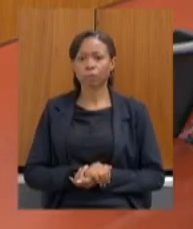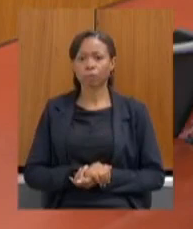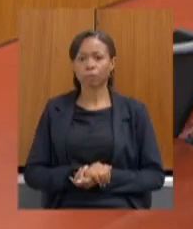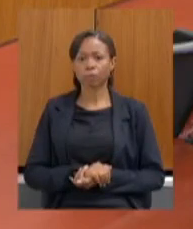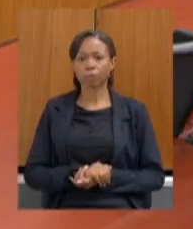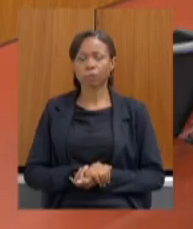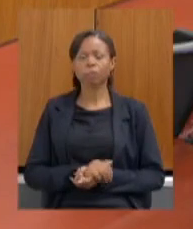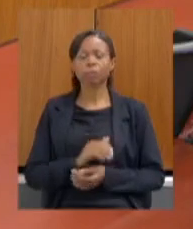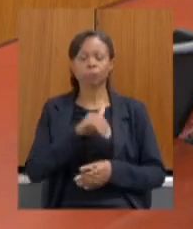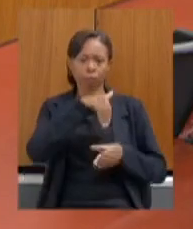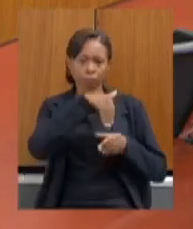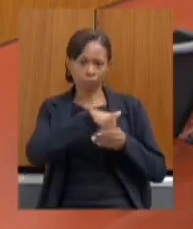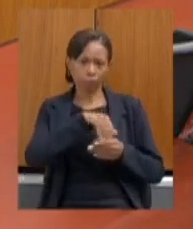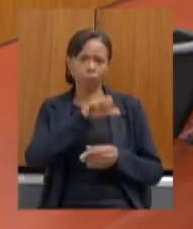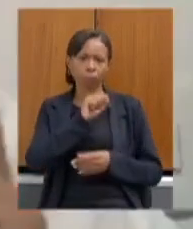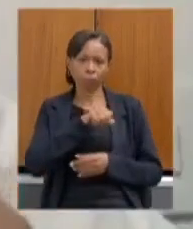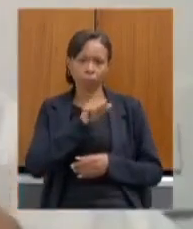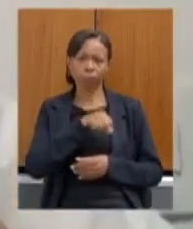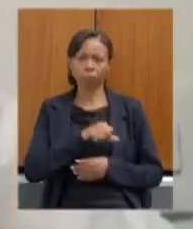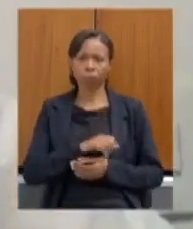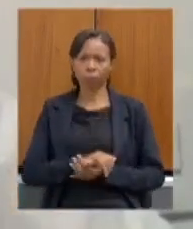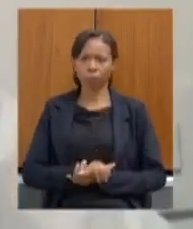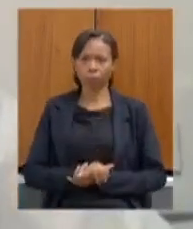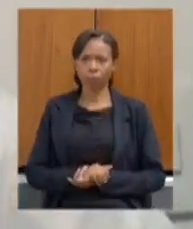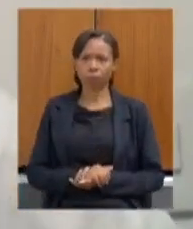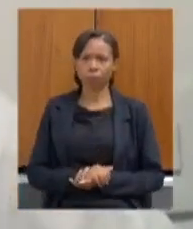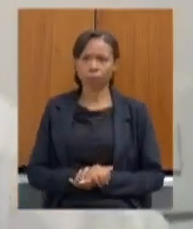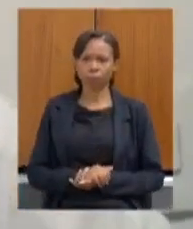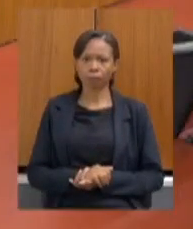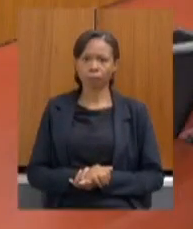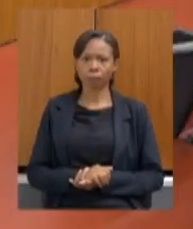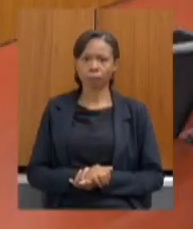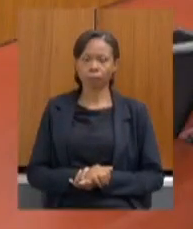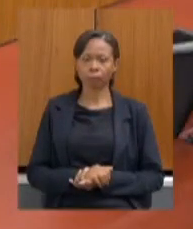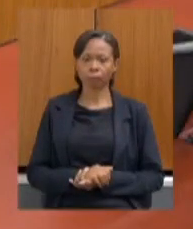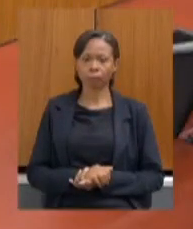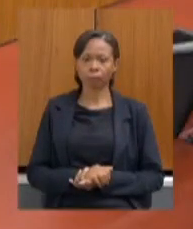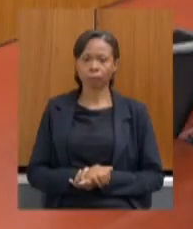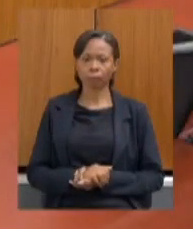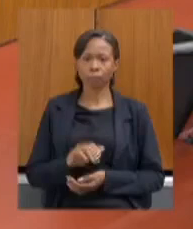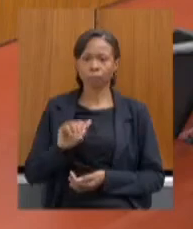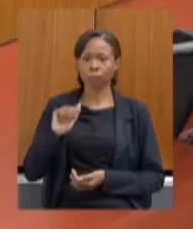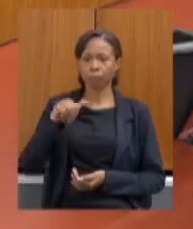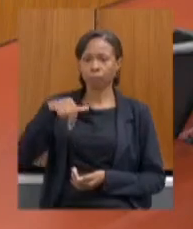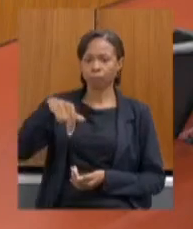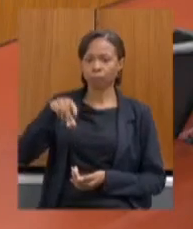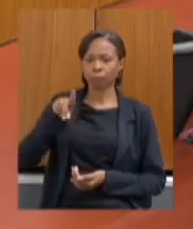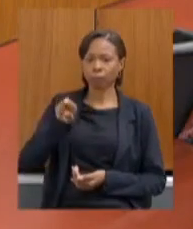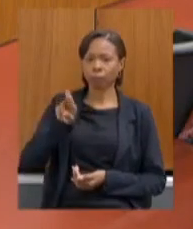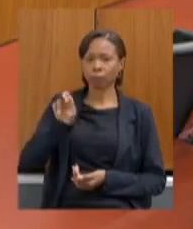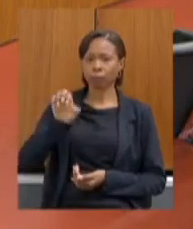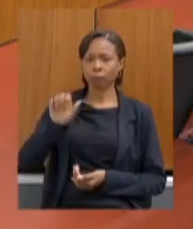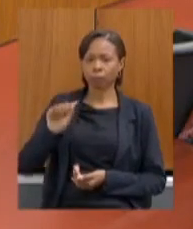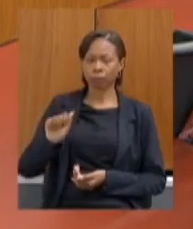Deputado Zé Reis vota sim em todos os requerimentos. Como vota a deputada André de Jesus.